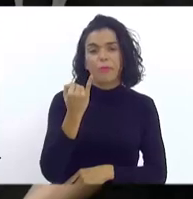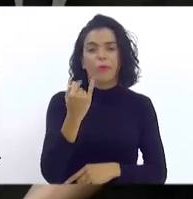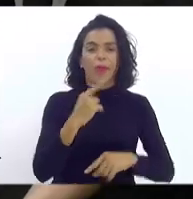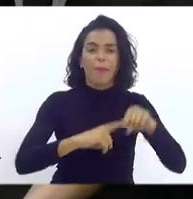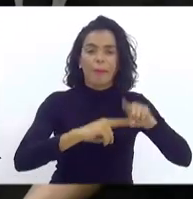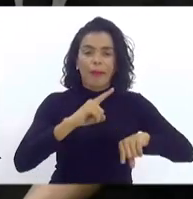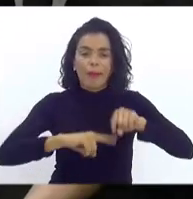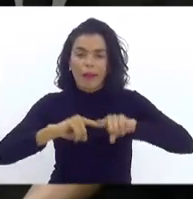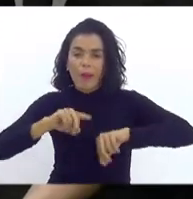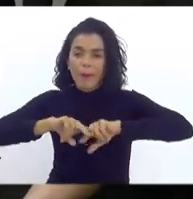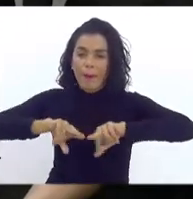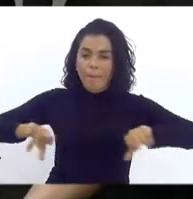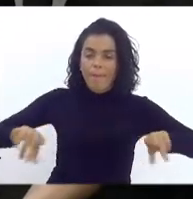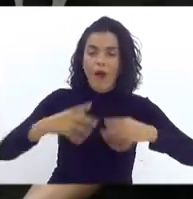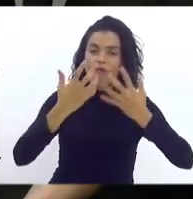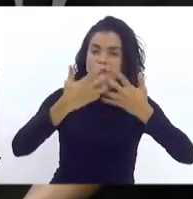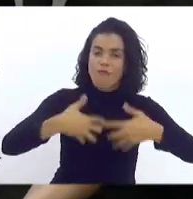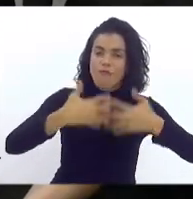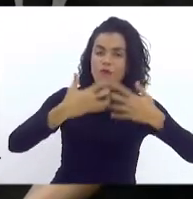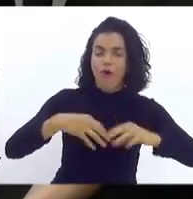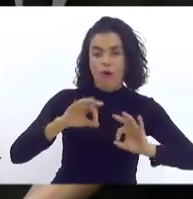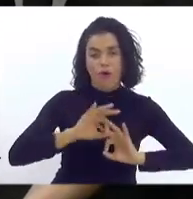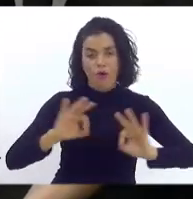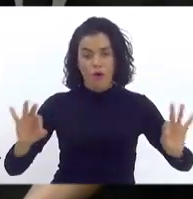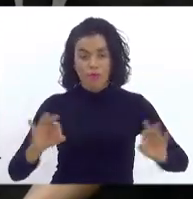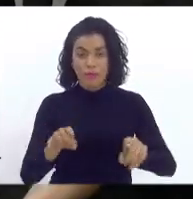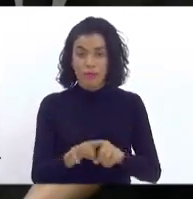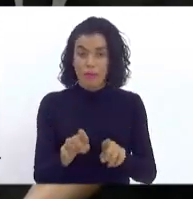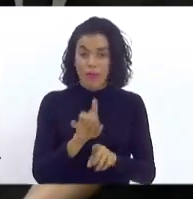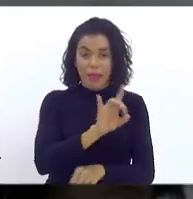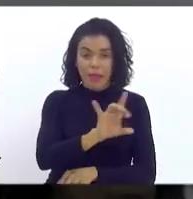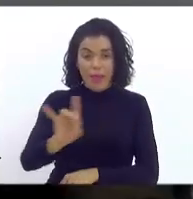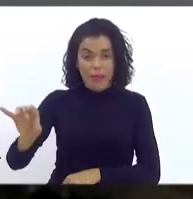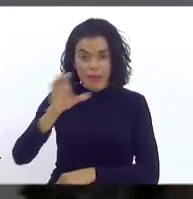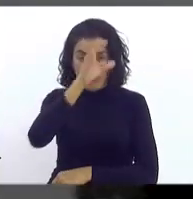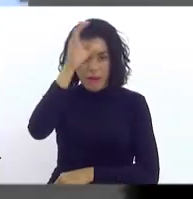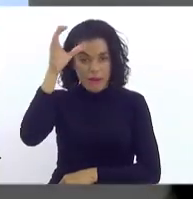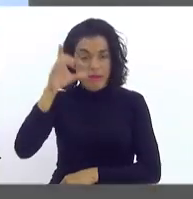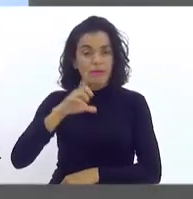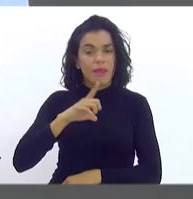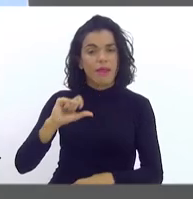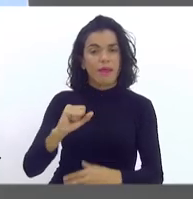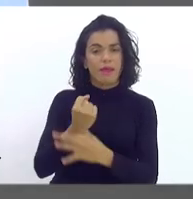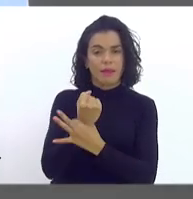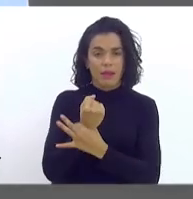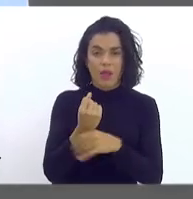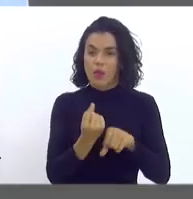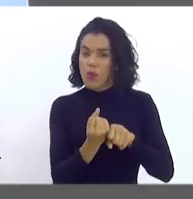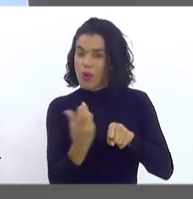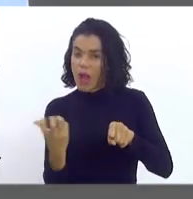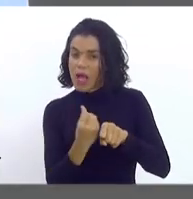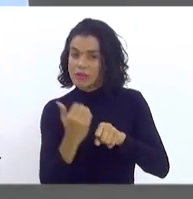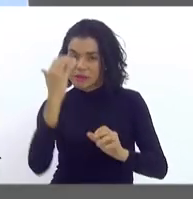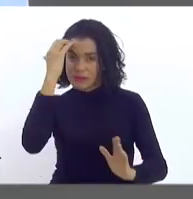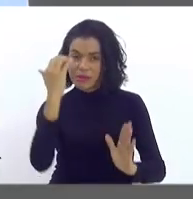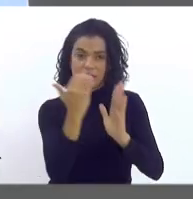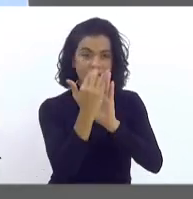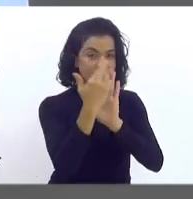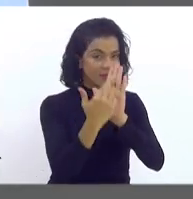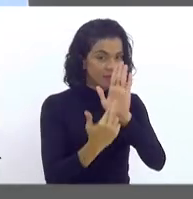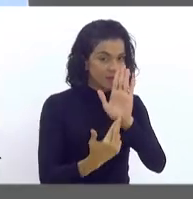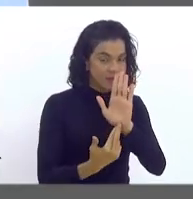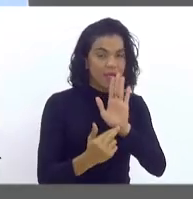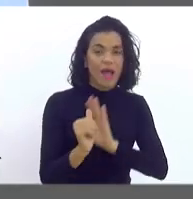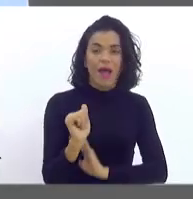equipamentos funcionarem de forma adequada. Então, cada um dos nossos clientes tem a garantia de que o gás está dentro das especificações estabelecidas